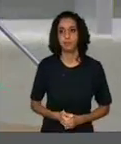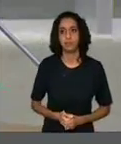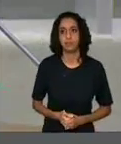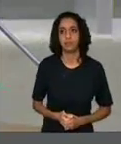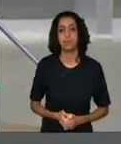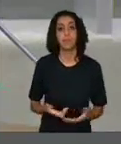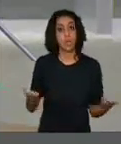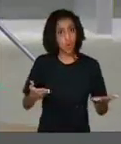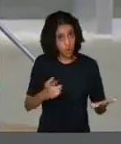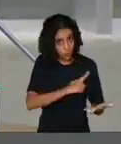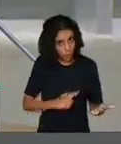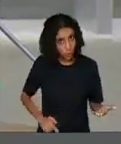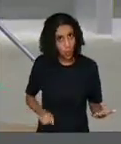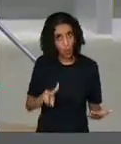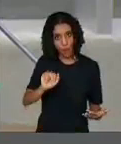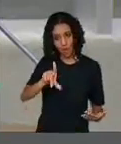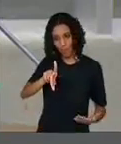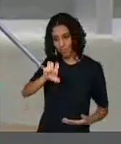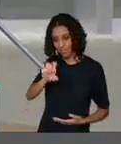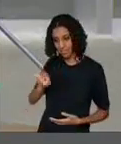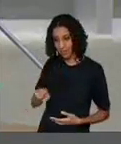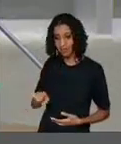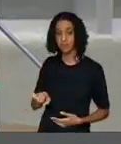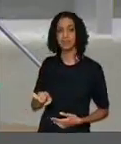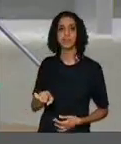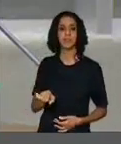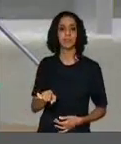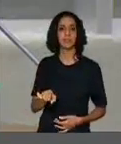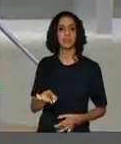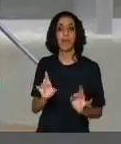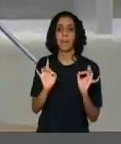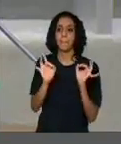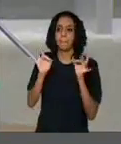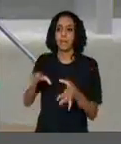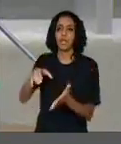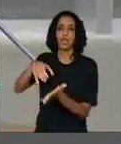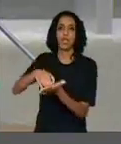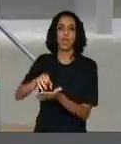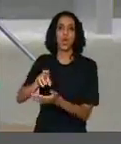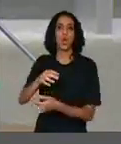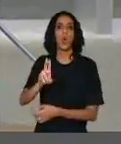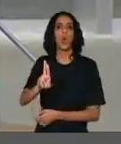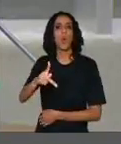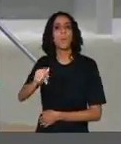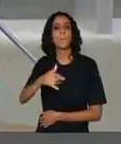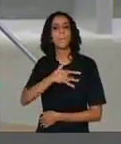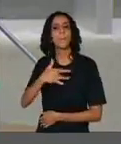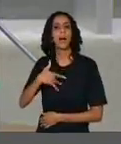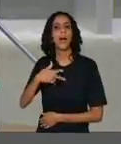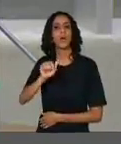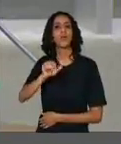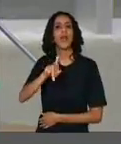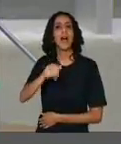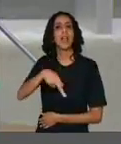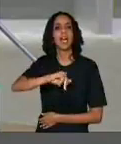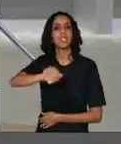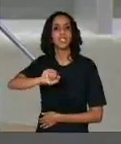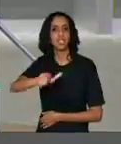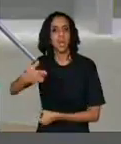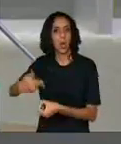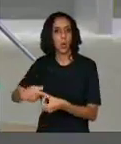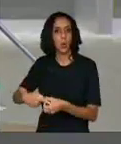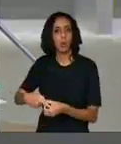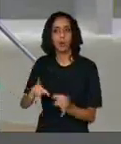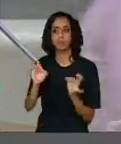Valdez, o atual governador, abandonou a UPA do Laranjal do Jari, sua